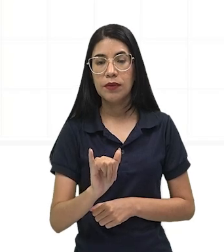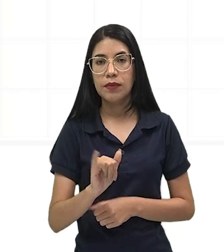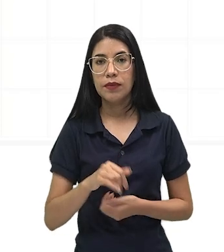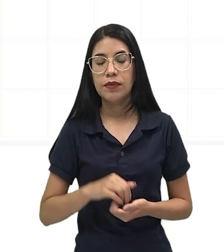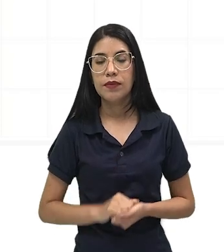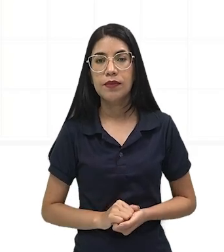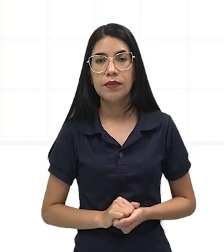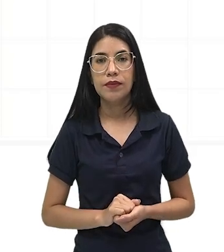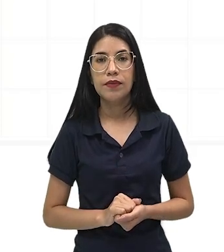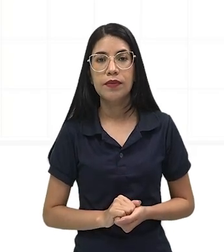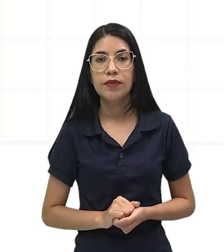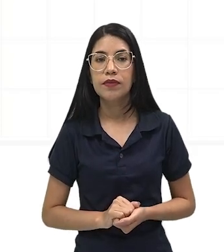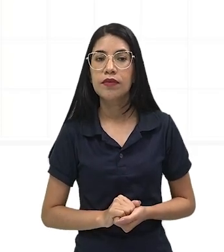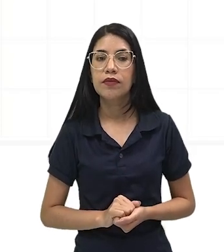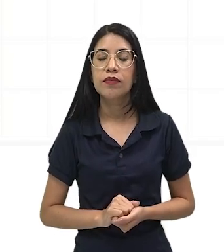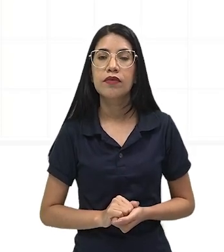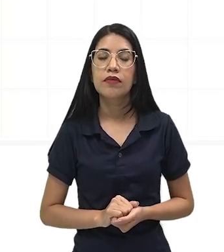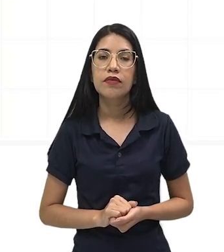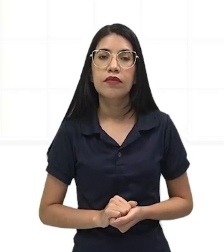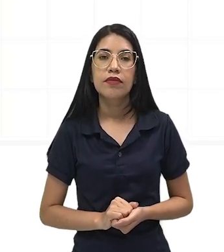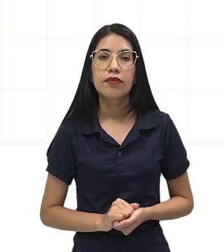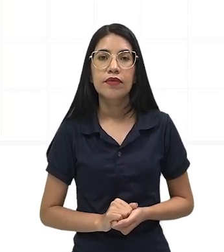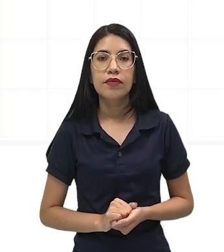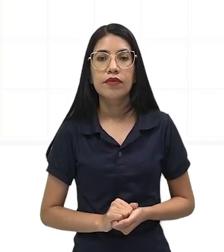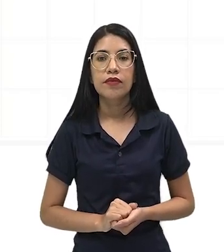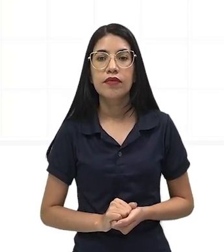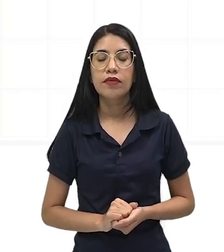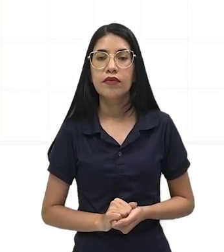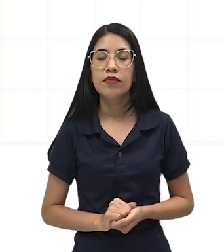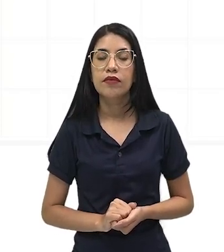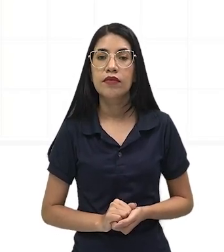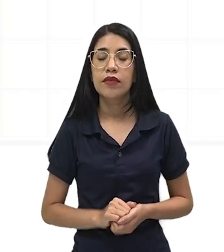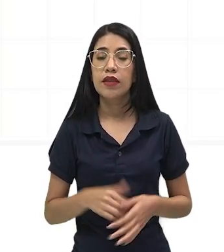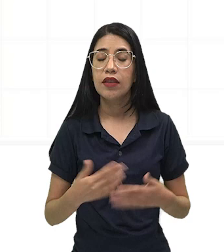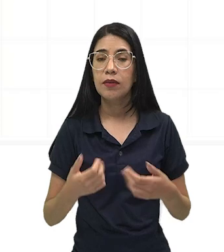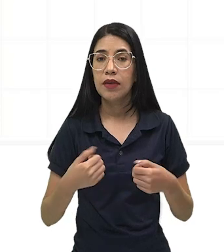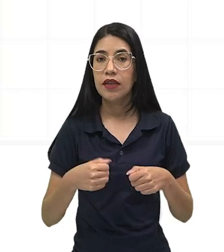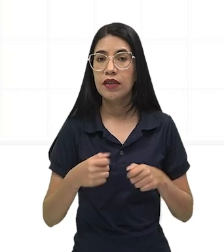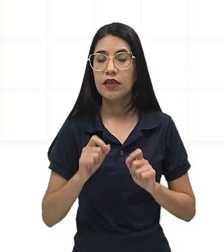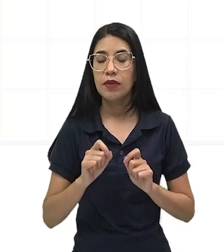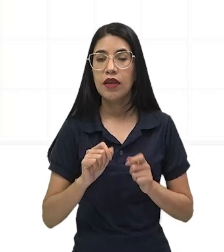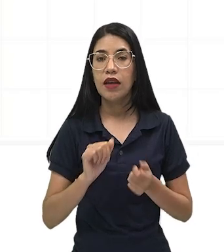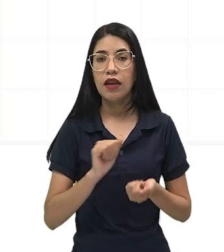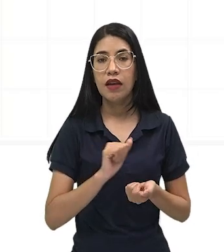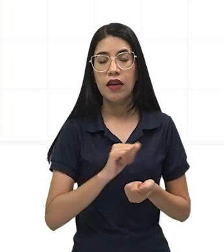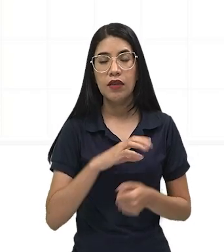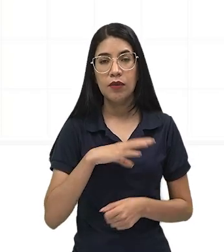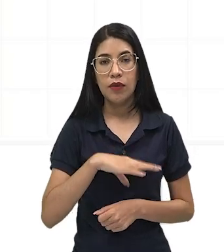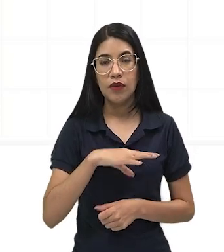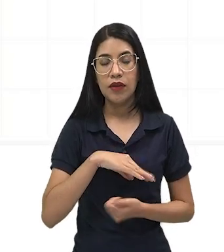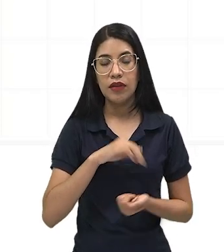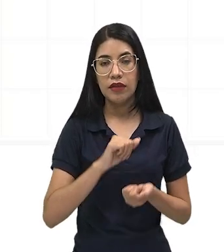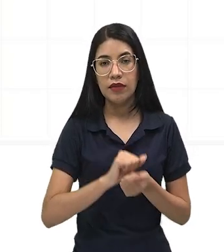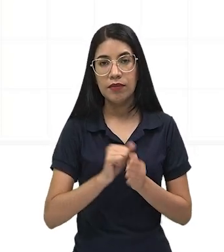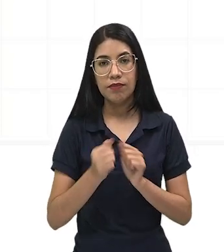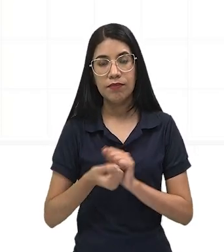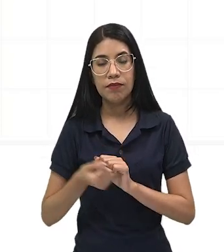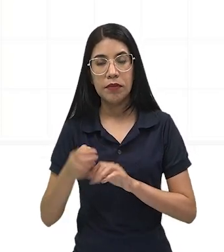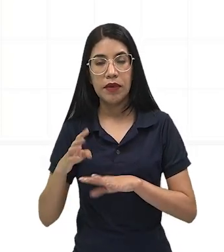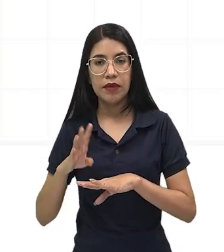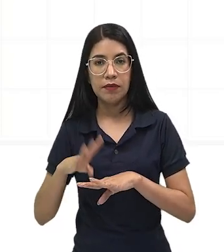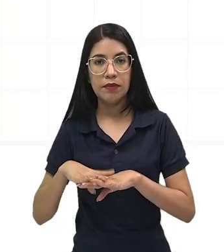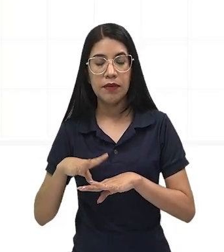por Y. Então aqui, olha, se faz necessário que você faça a transcodificação da